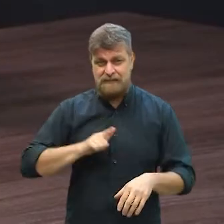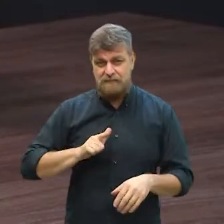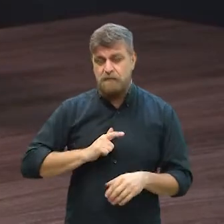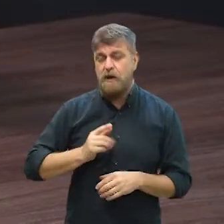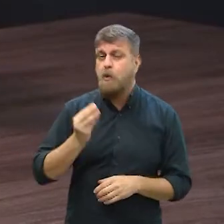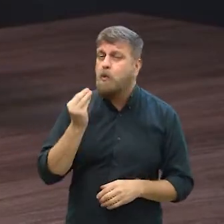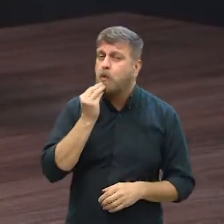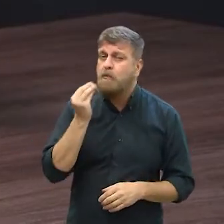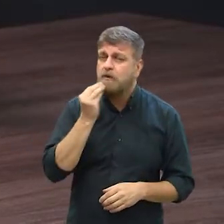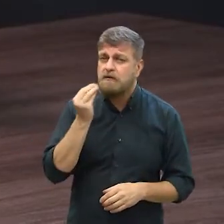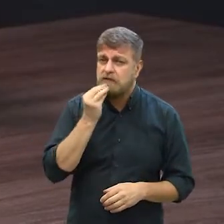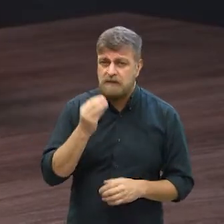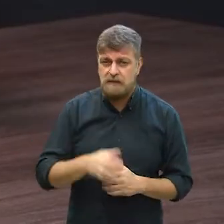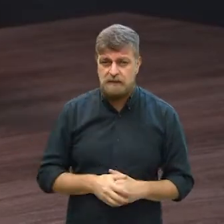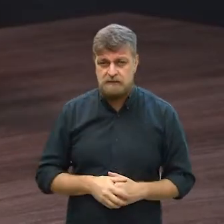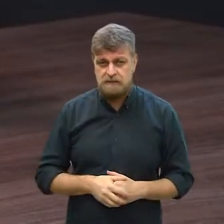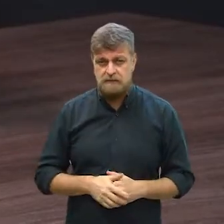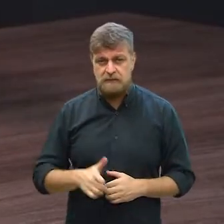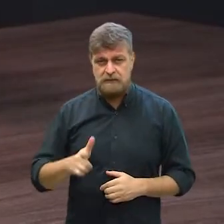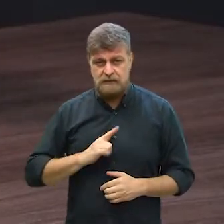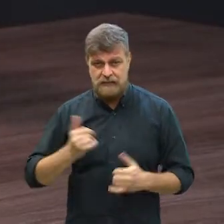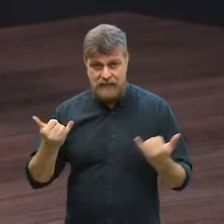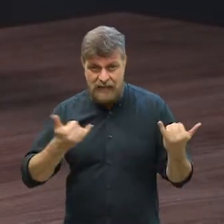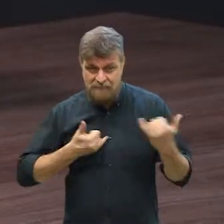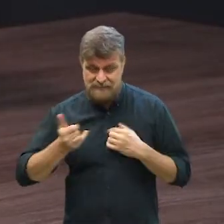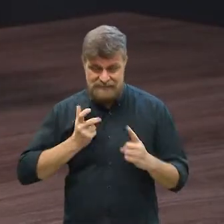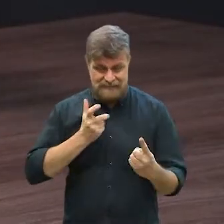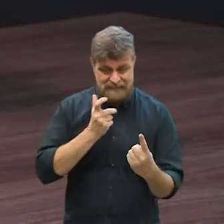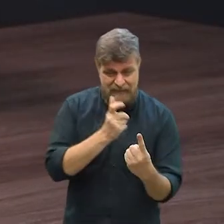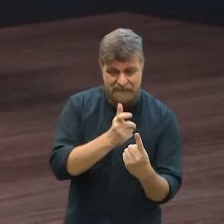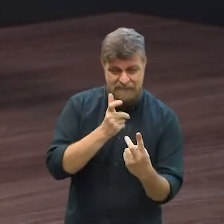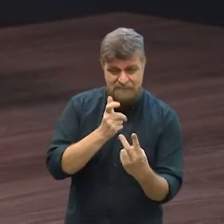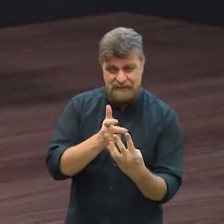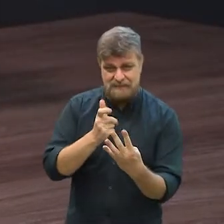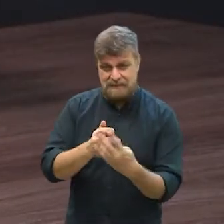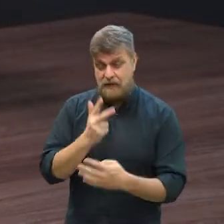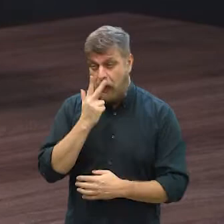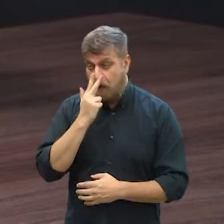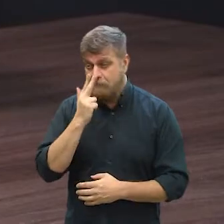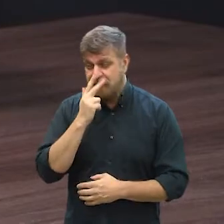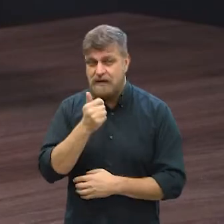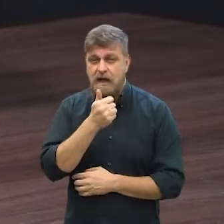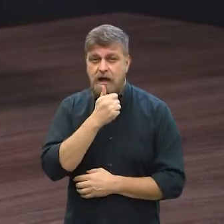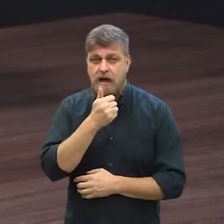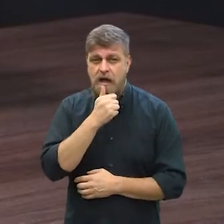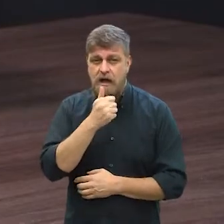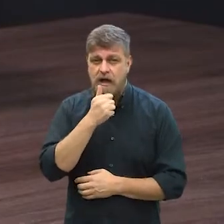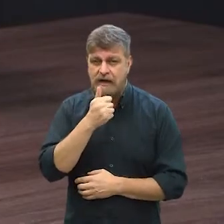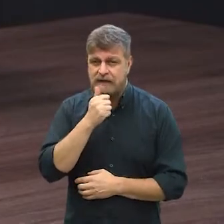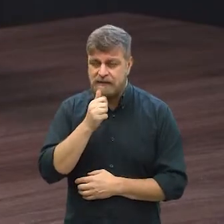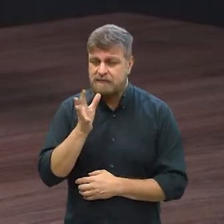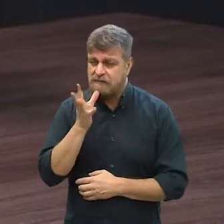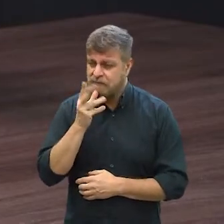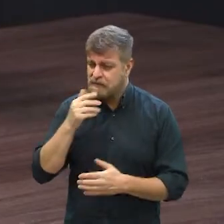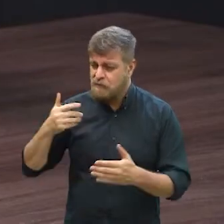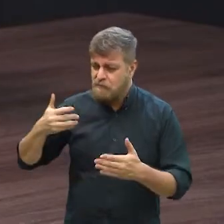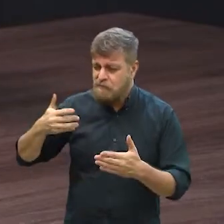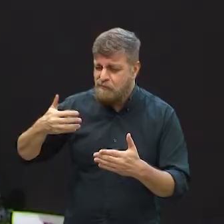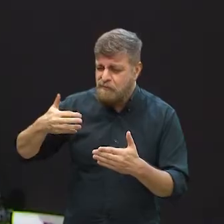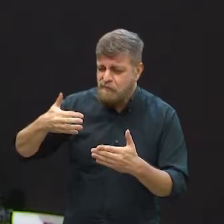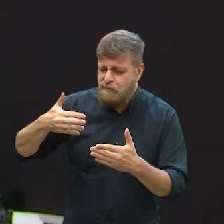oportunidade a vocês e a gente tem aí a notícia da vacina, mas parece que ainda ela vai permear boa parte